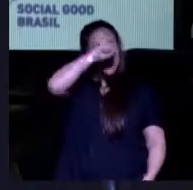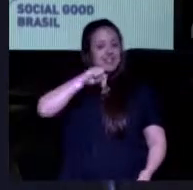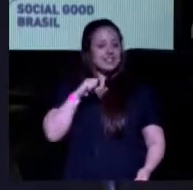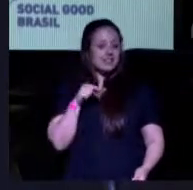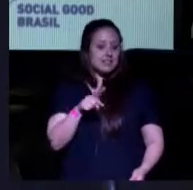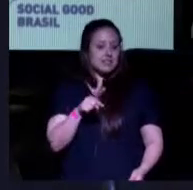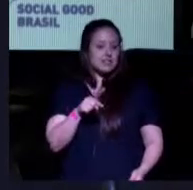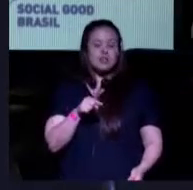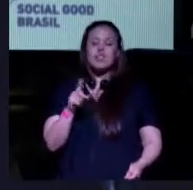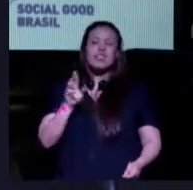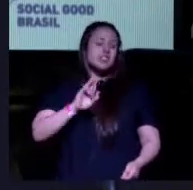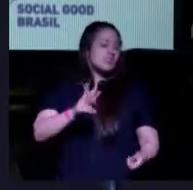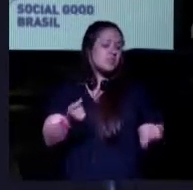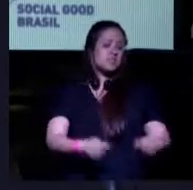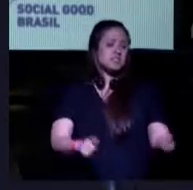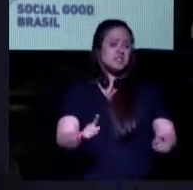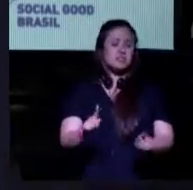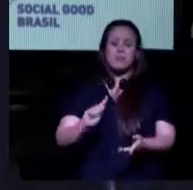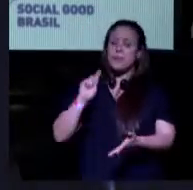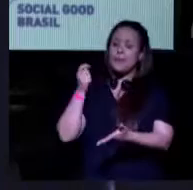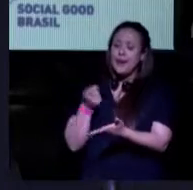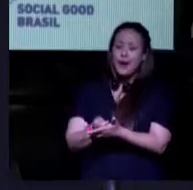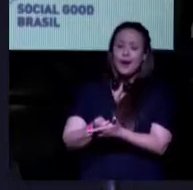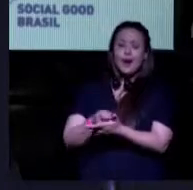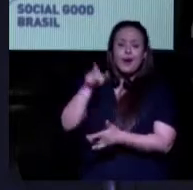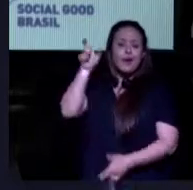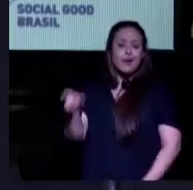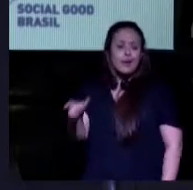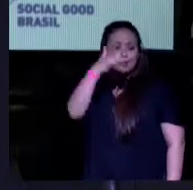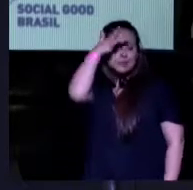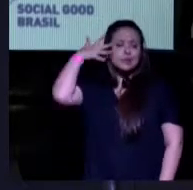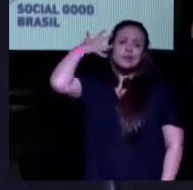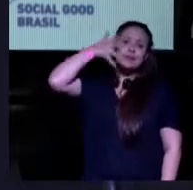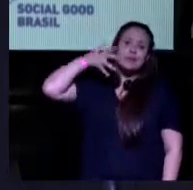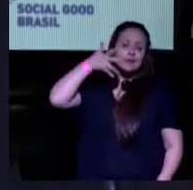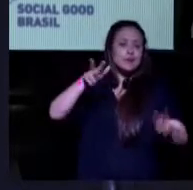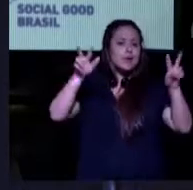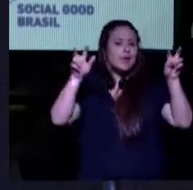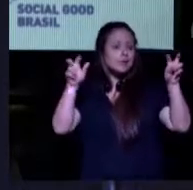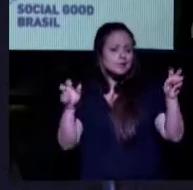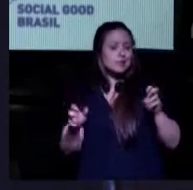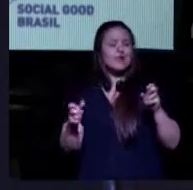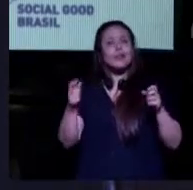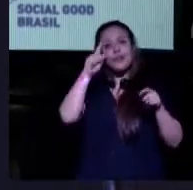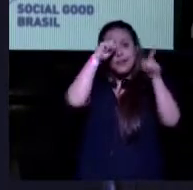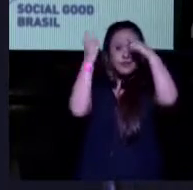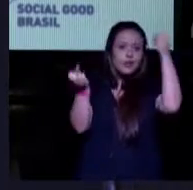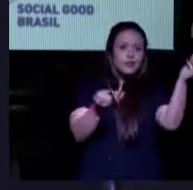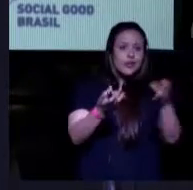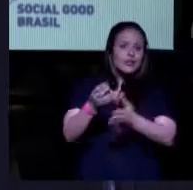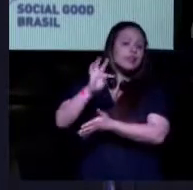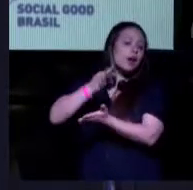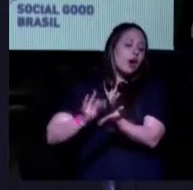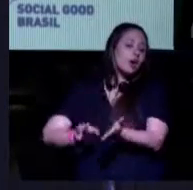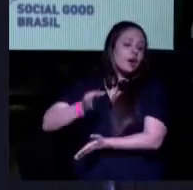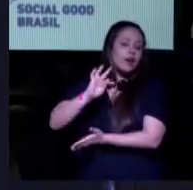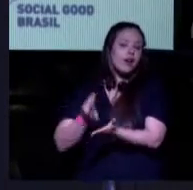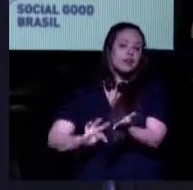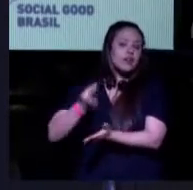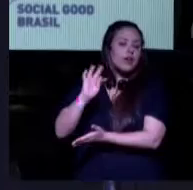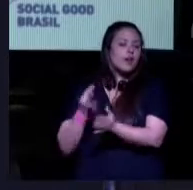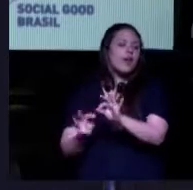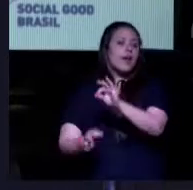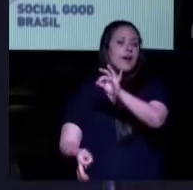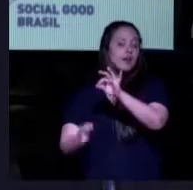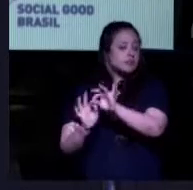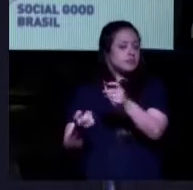consultor para falar de inovação é na teoria é agente convivendo com pessoas que estão